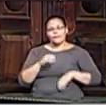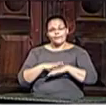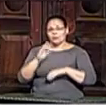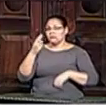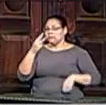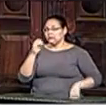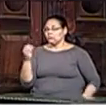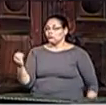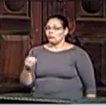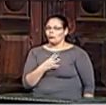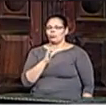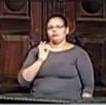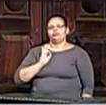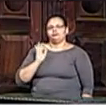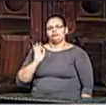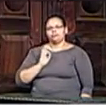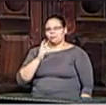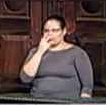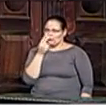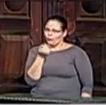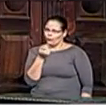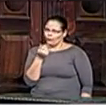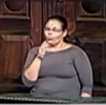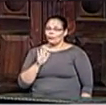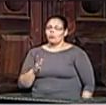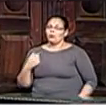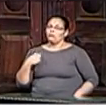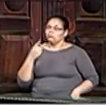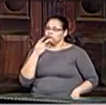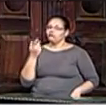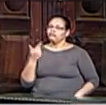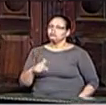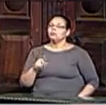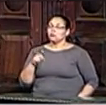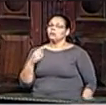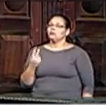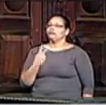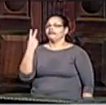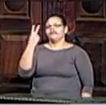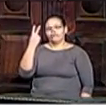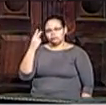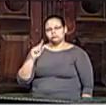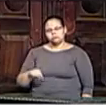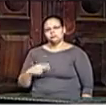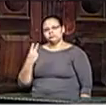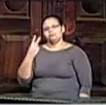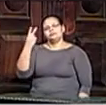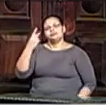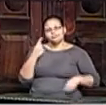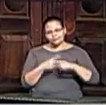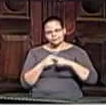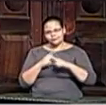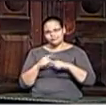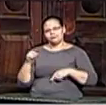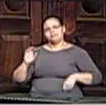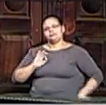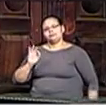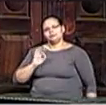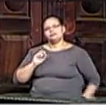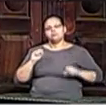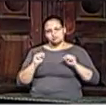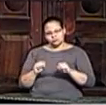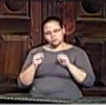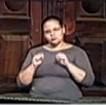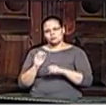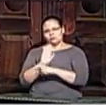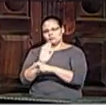novos policiais, que parece pouco, mas volto a dizer, é valioso e é valoroso, porque esses policiais podem